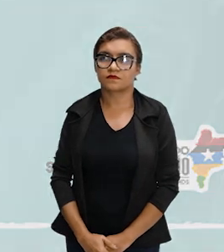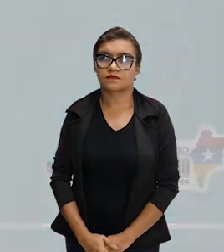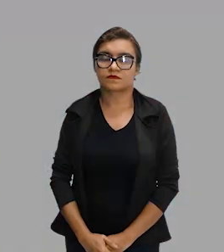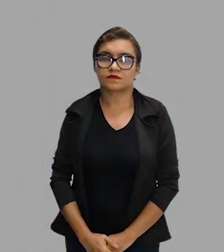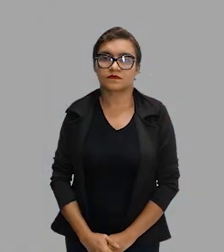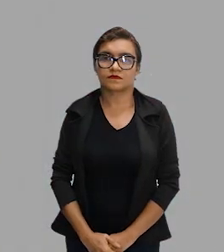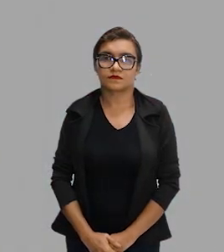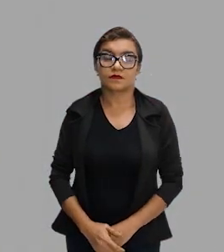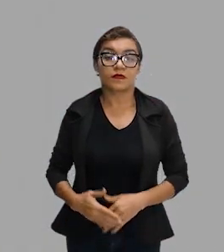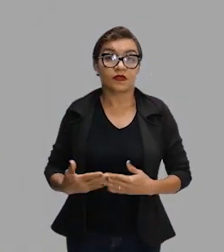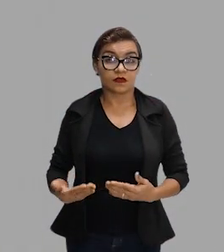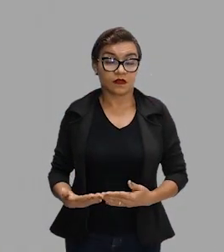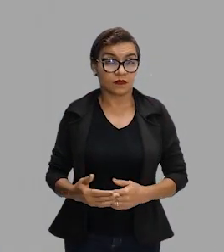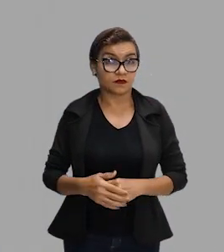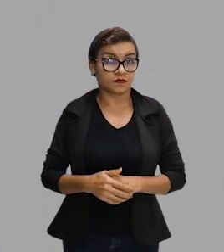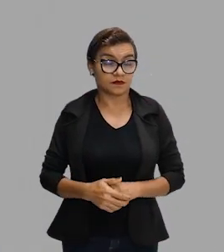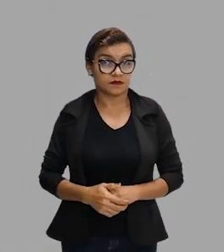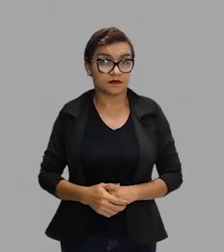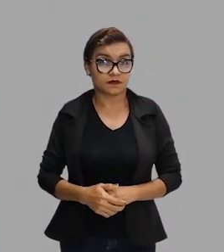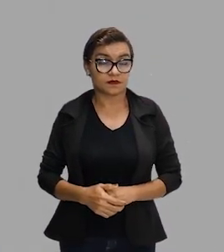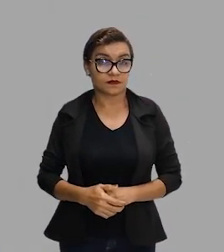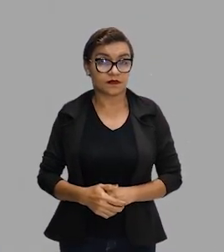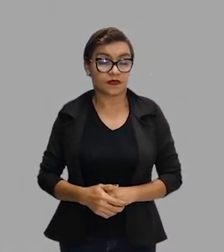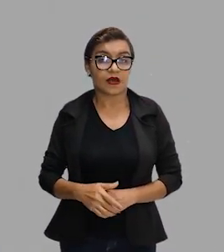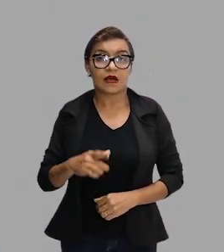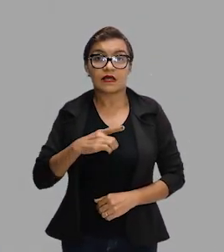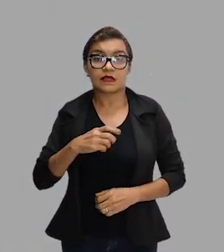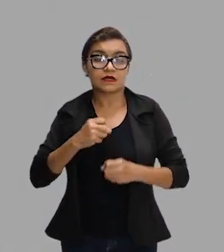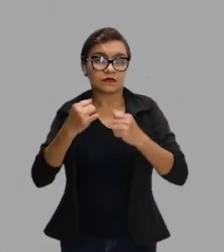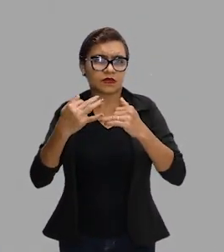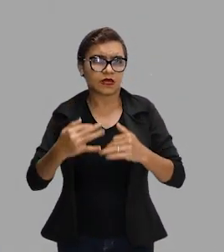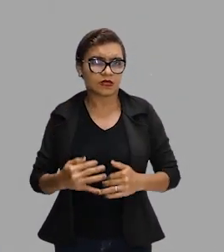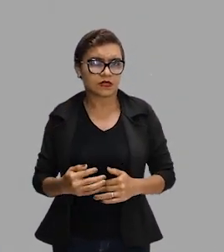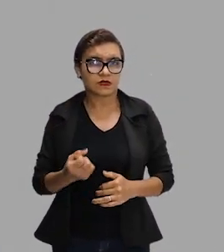Então, aí ele vai me dar as seguintes informações: se o tempo verbal é